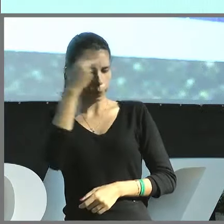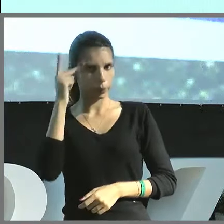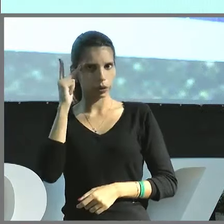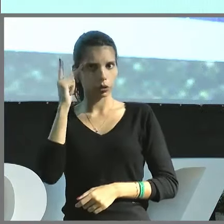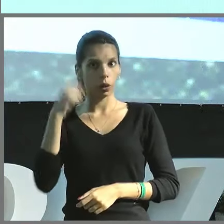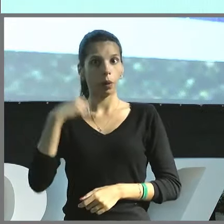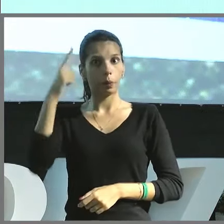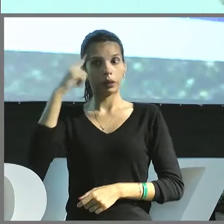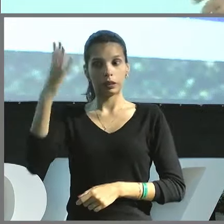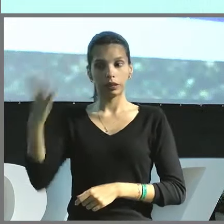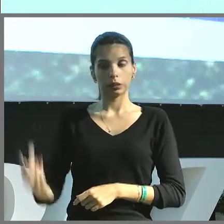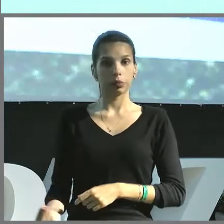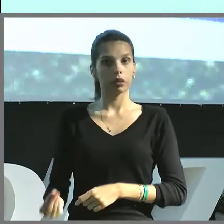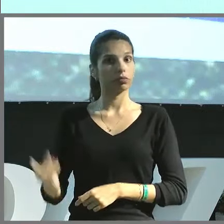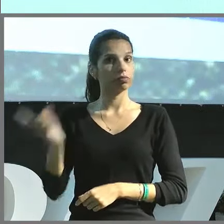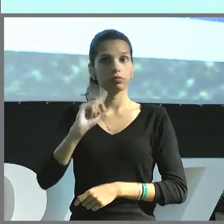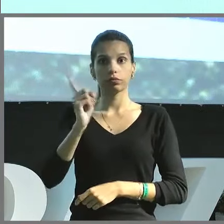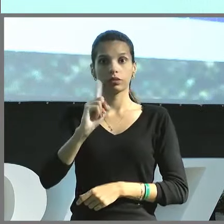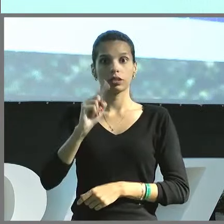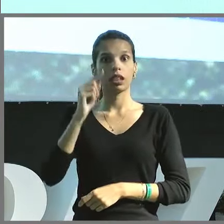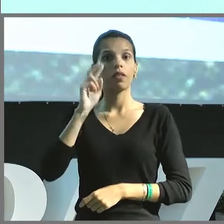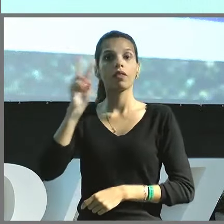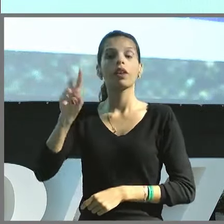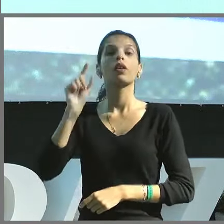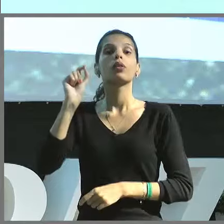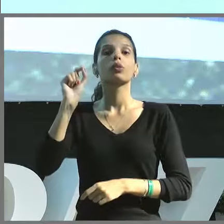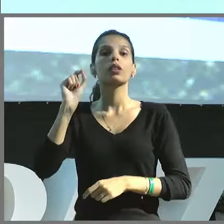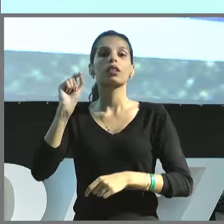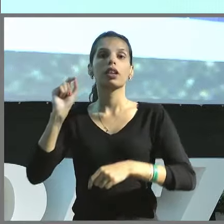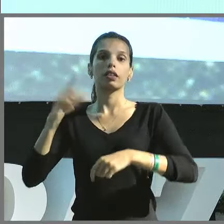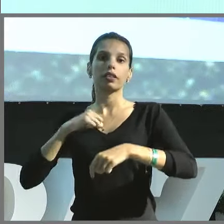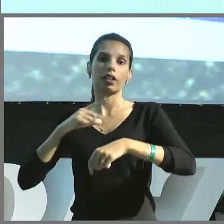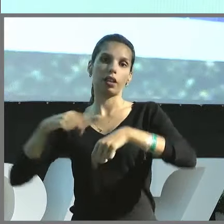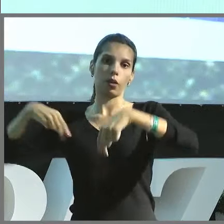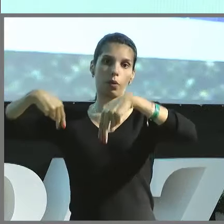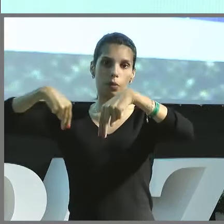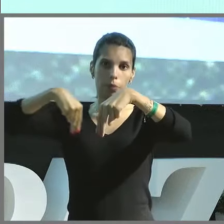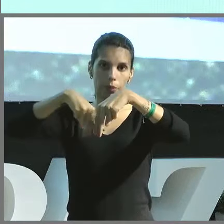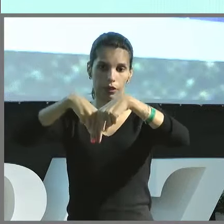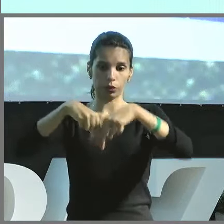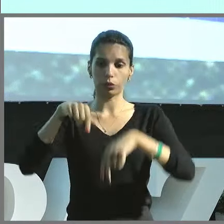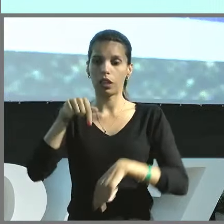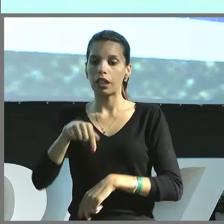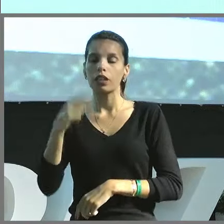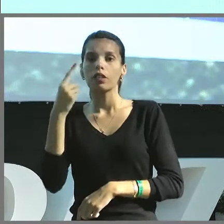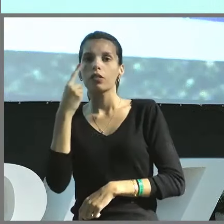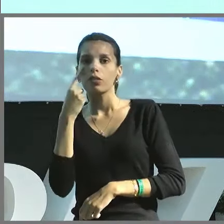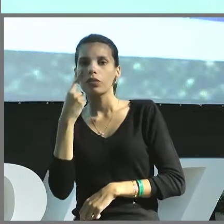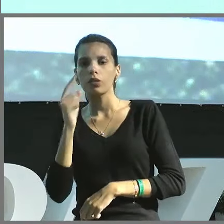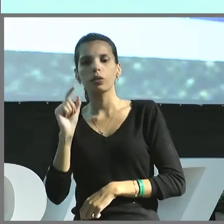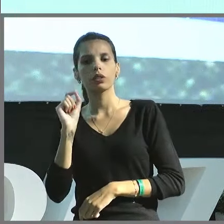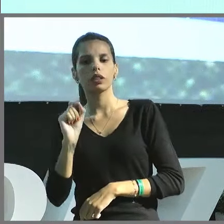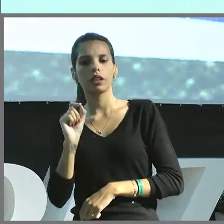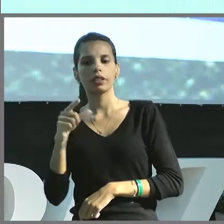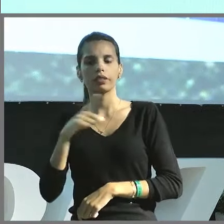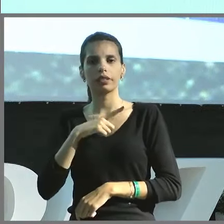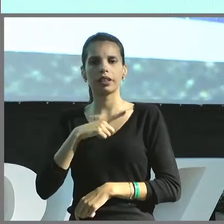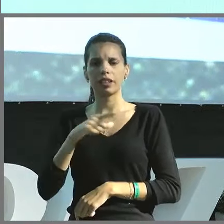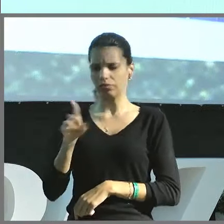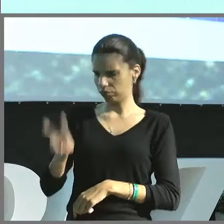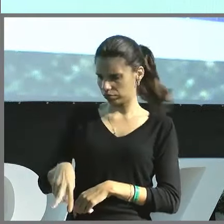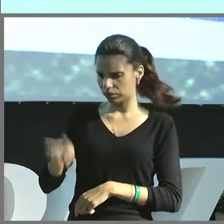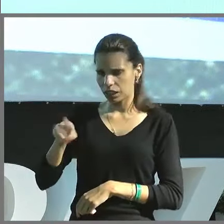achei que era um espírito. Na verdade, ele estava vendo um médium. E aí quem já me assustou fui eu, porque eu achei, fiz uma interpretação